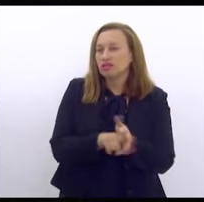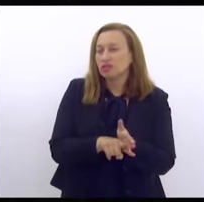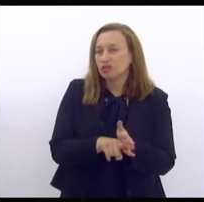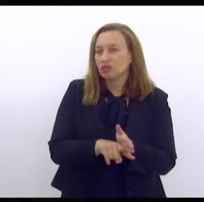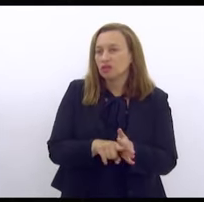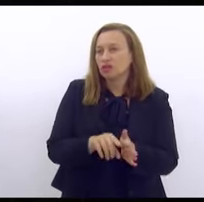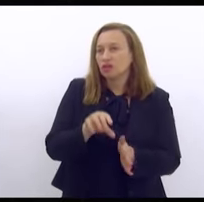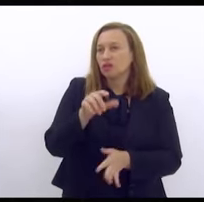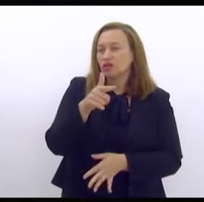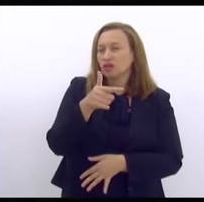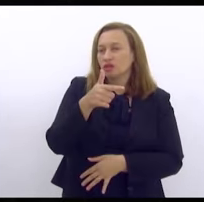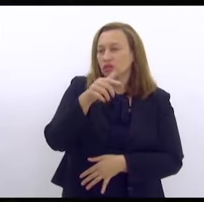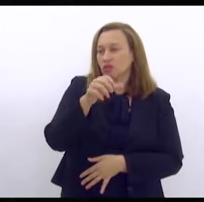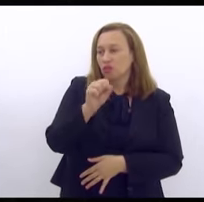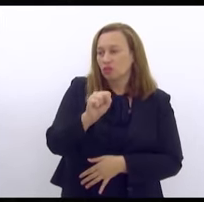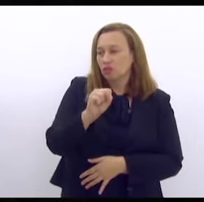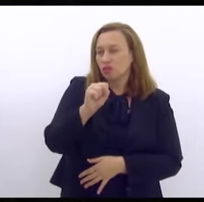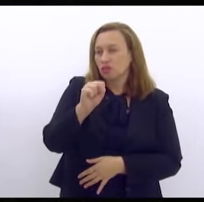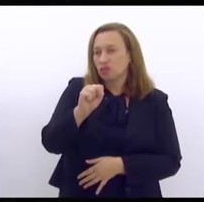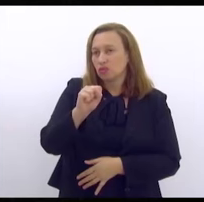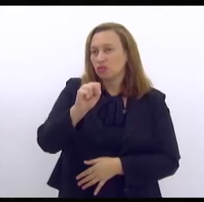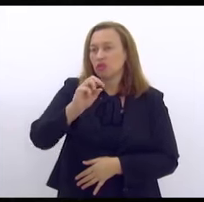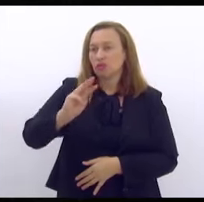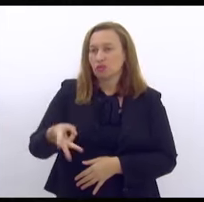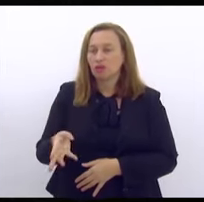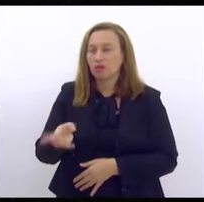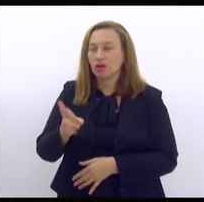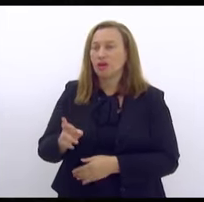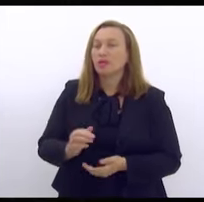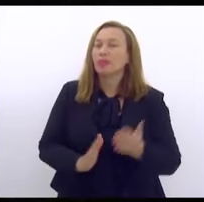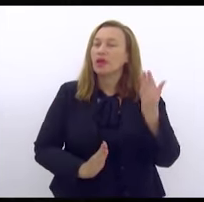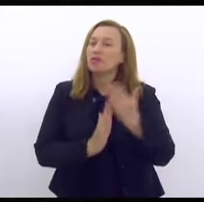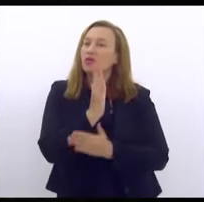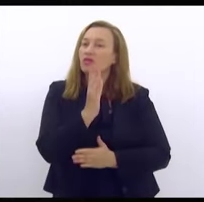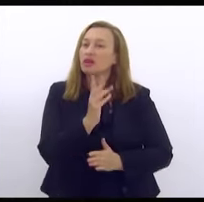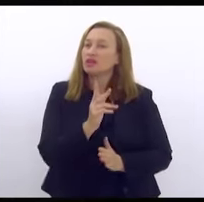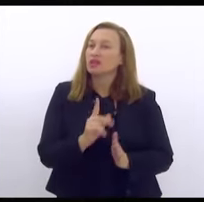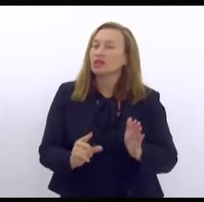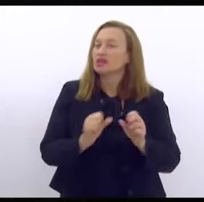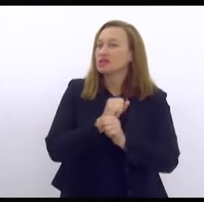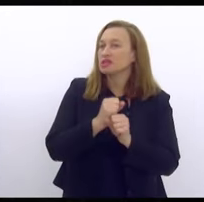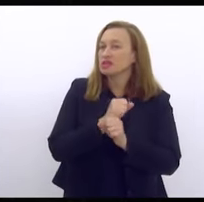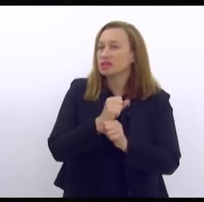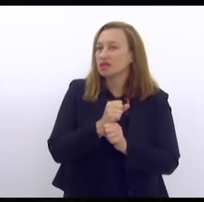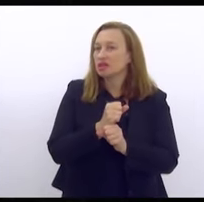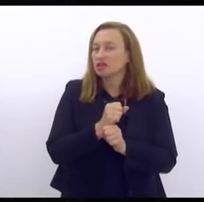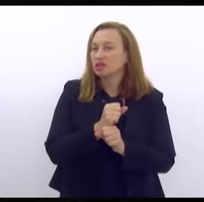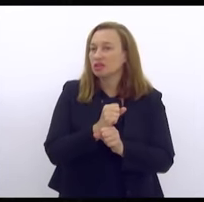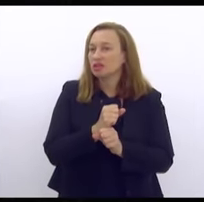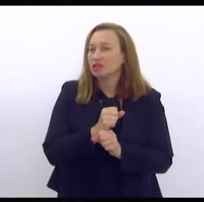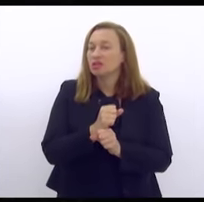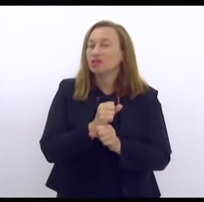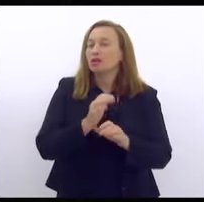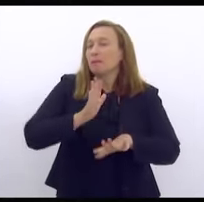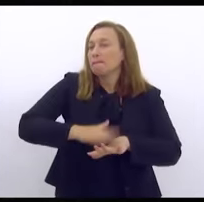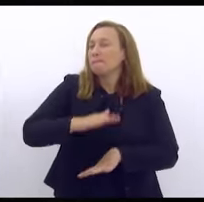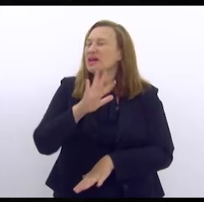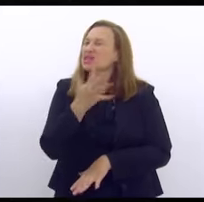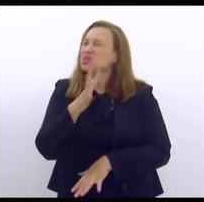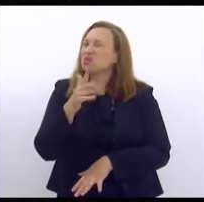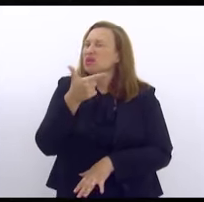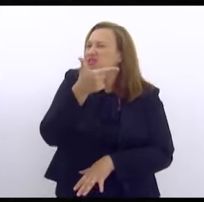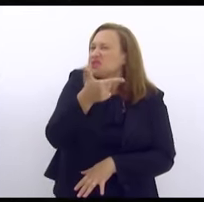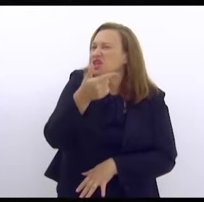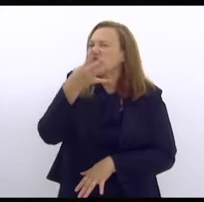diversas propostas legislativas do governo aprovadas neste ano criaram renúncias fiscais de mais ou menos 24